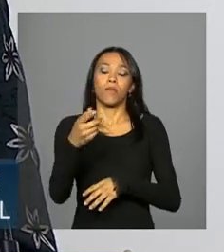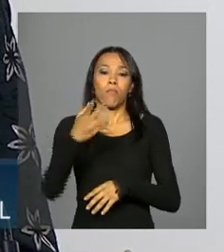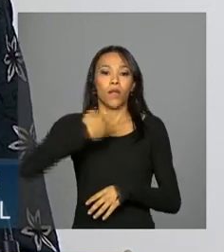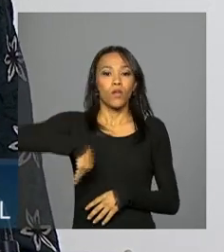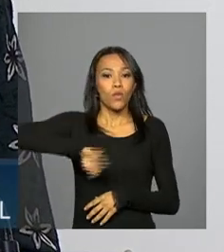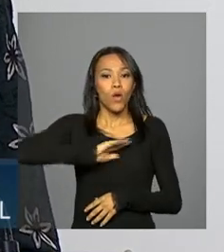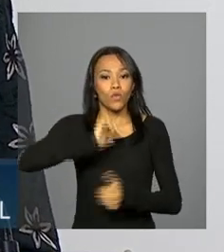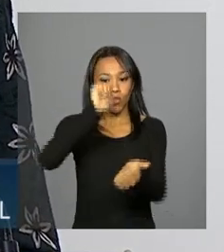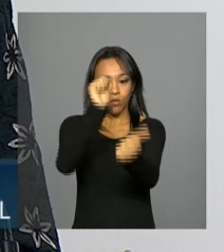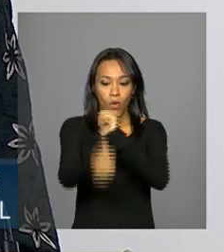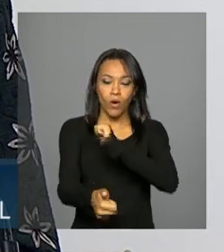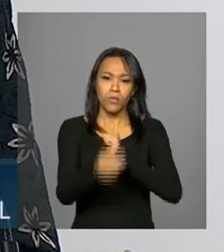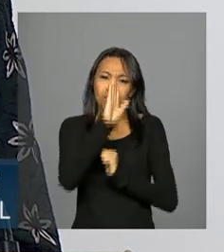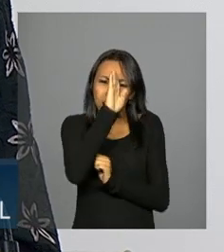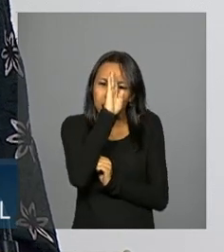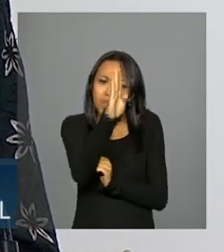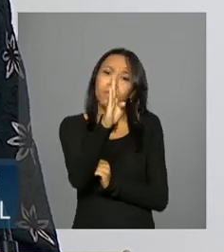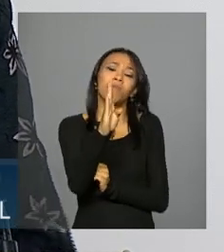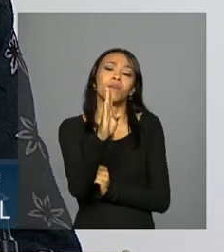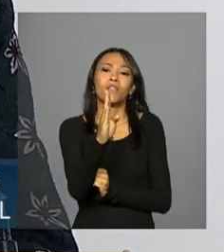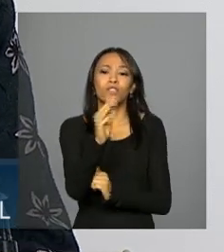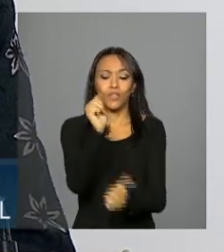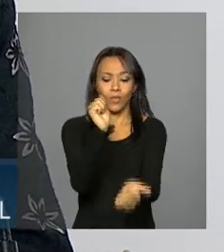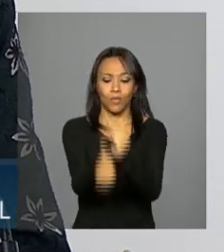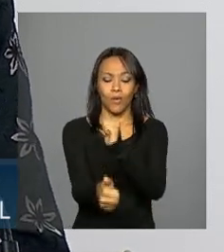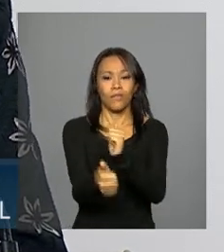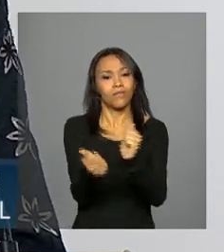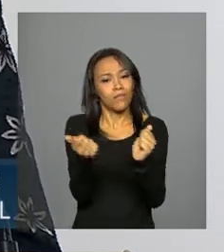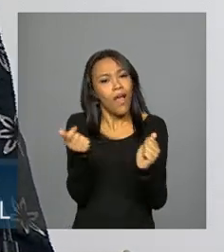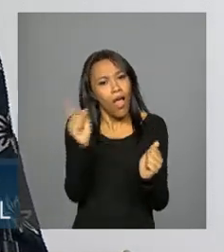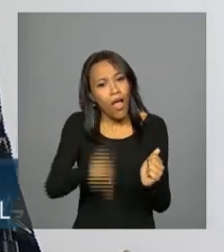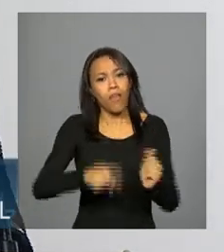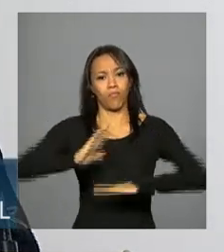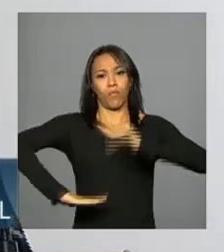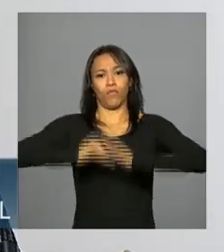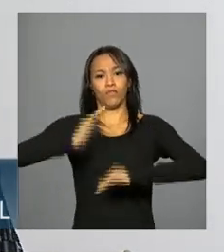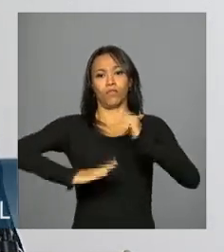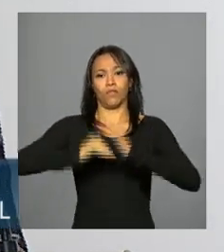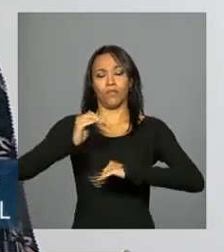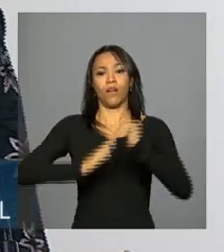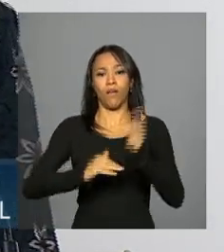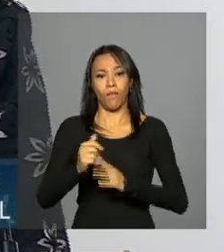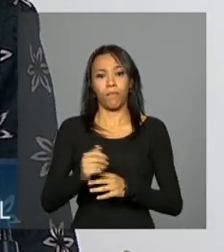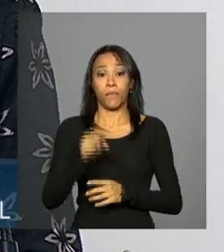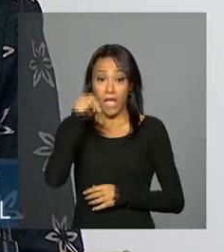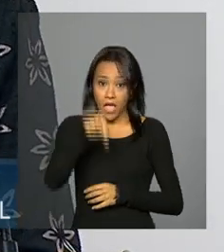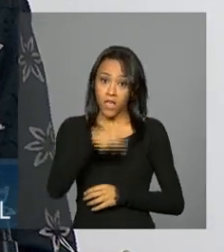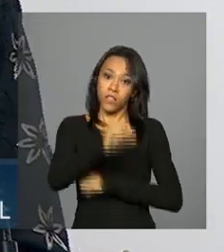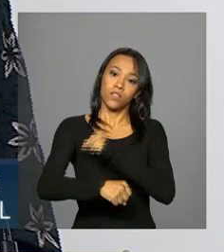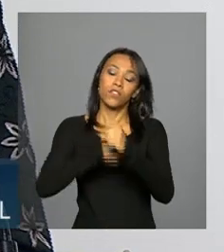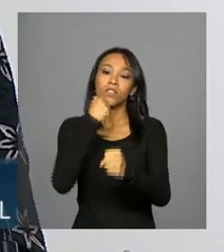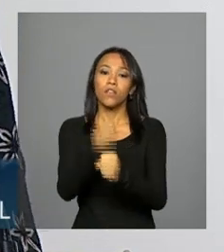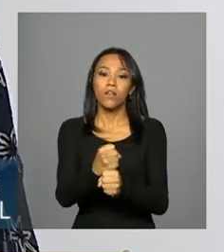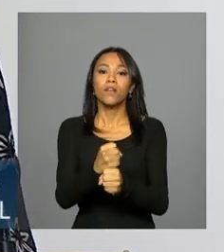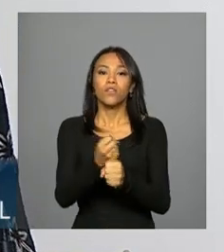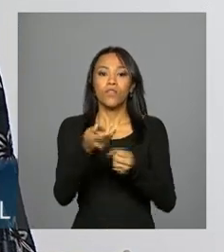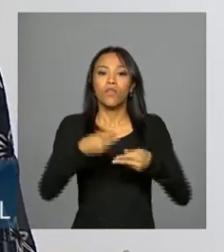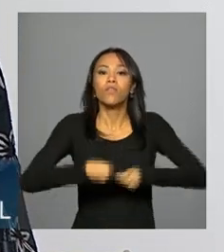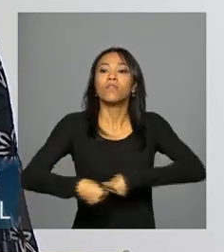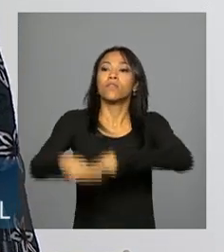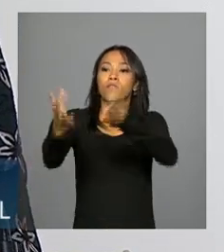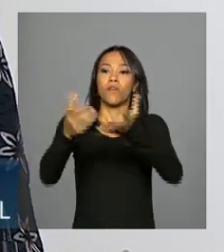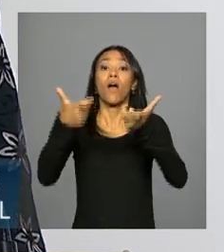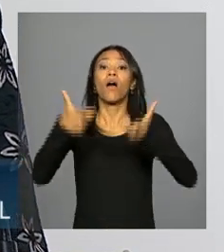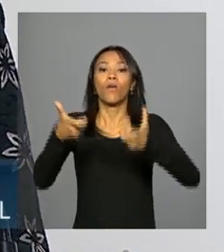esporte, inclusive o futebol, possa se desenvolver de forma profissional. Ainda este ano, encaminharei ao Congresso